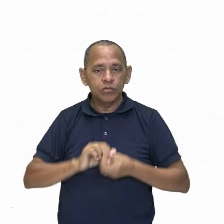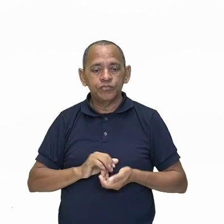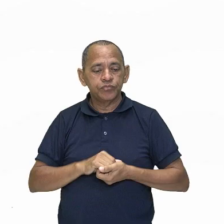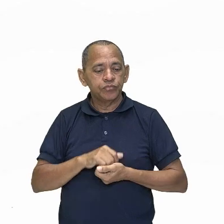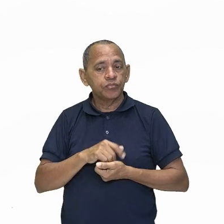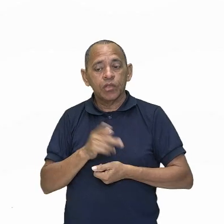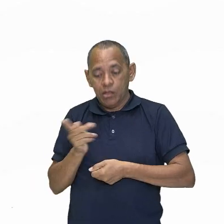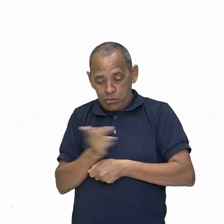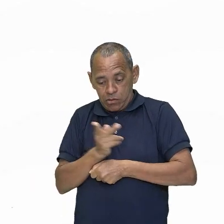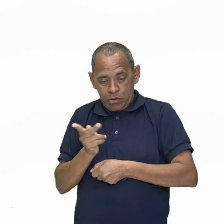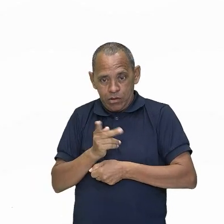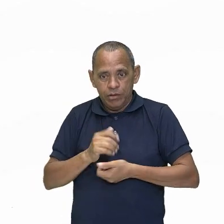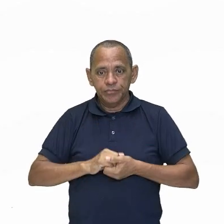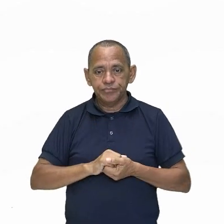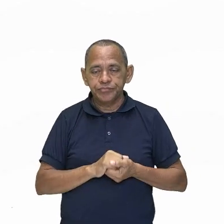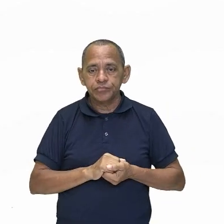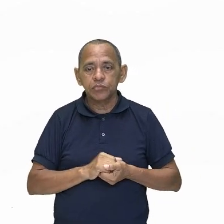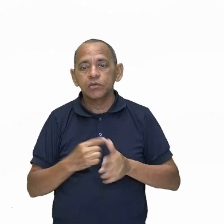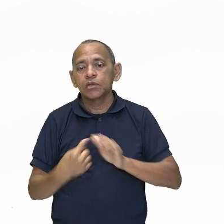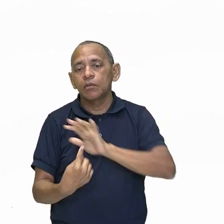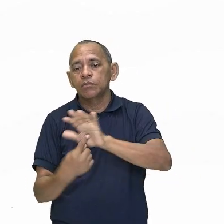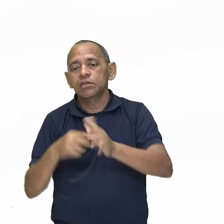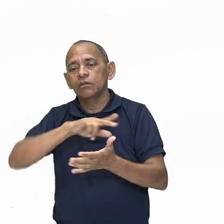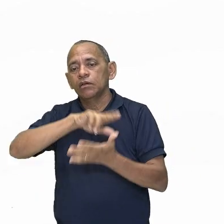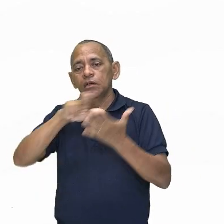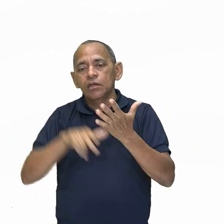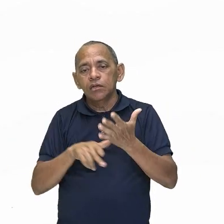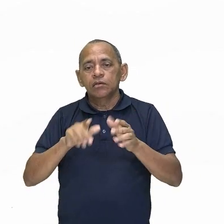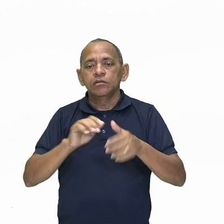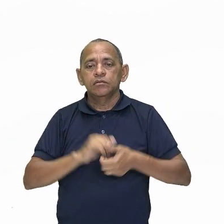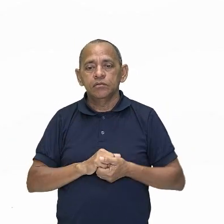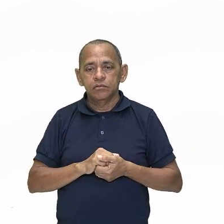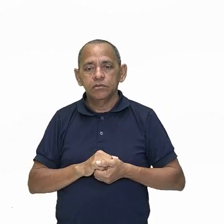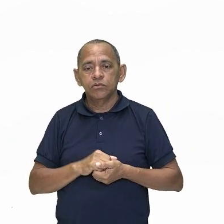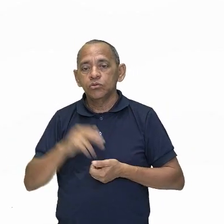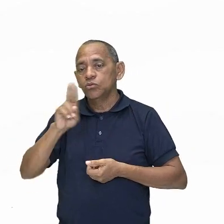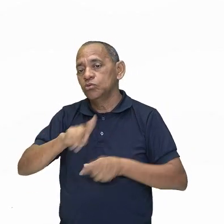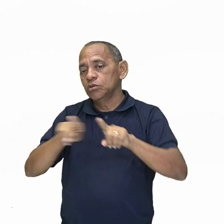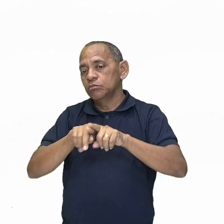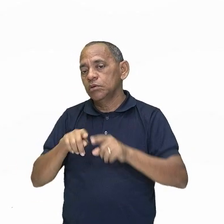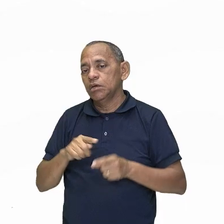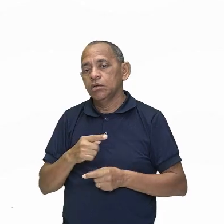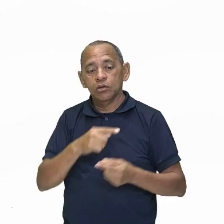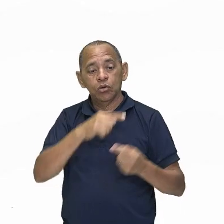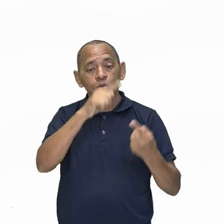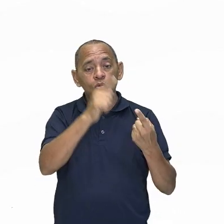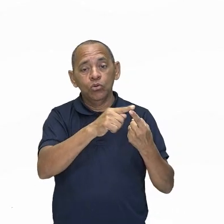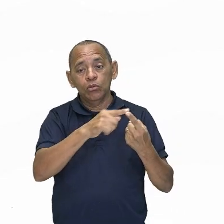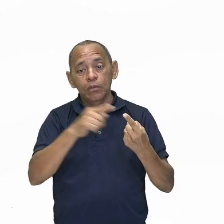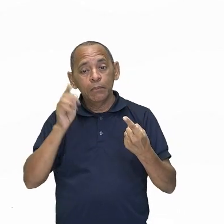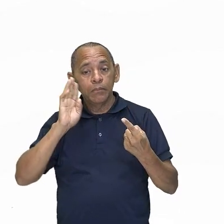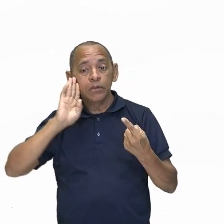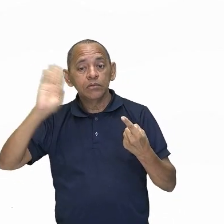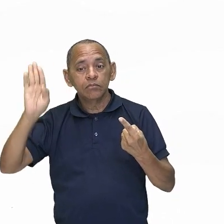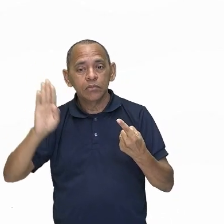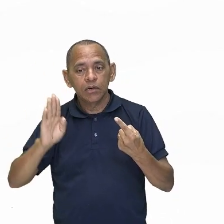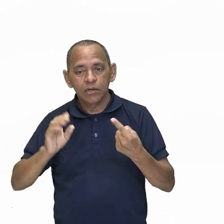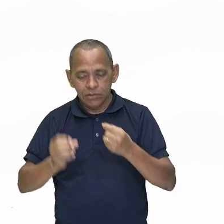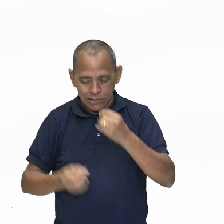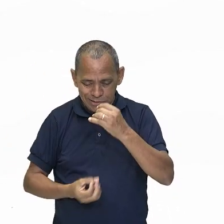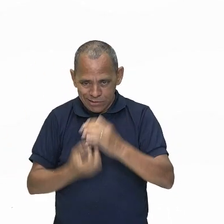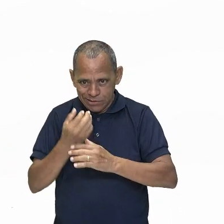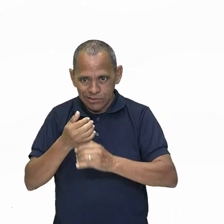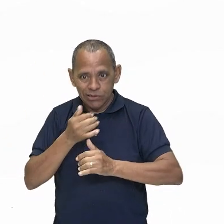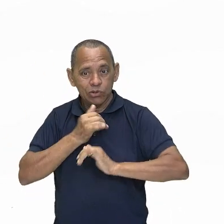nuclear. Ela apresenta diversas aplicações, sendo uma das principais a geração de energia